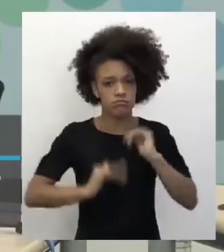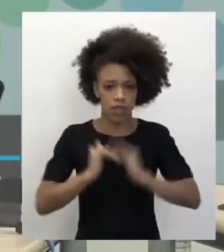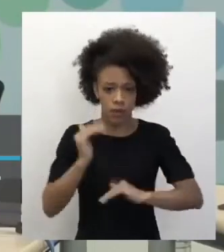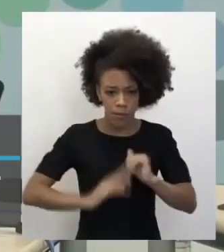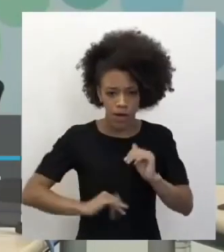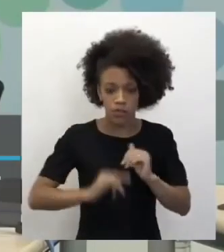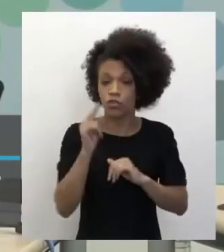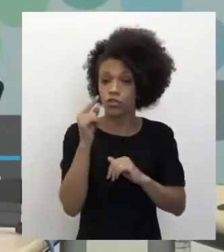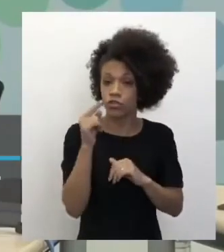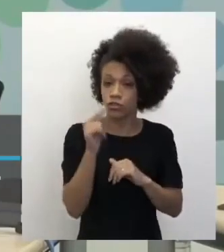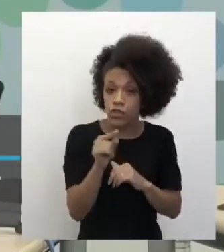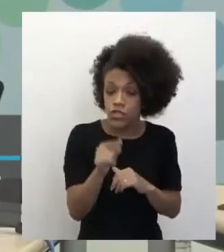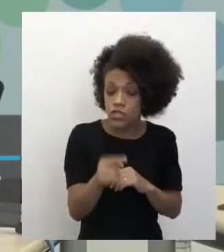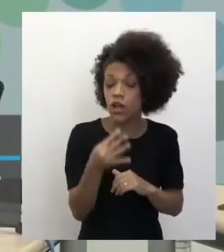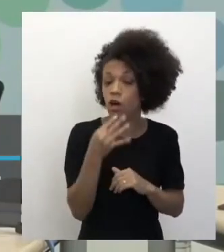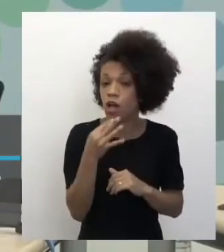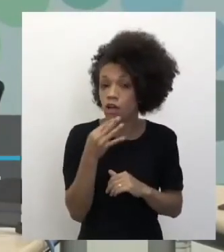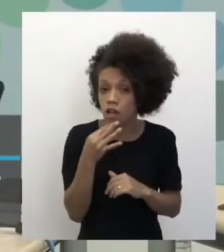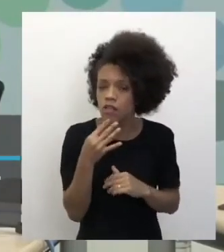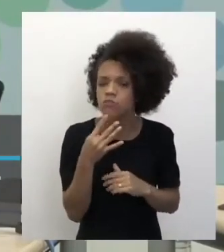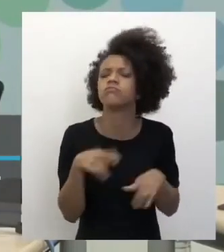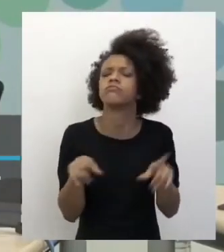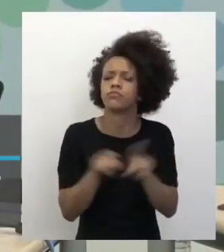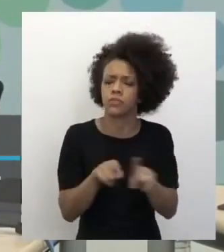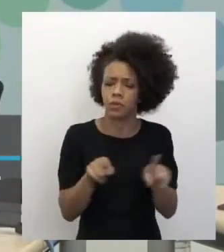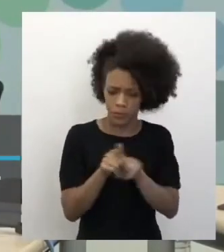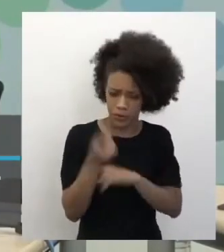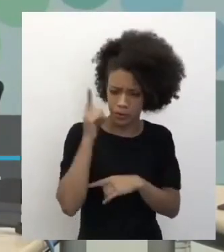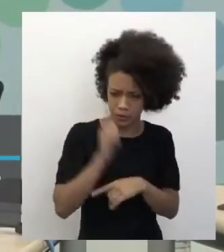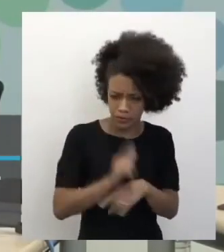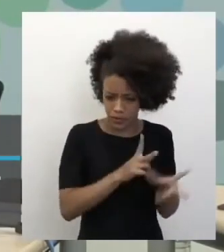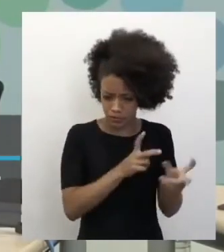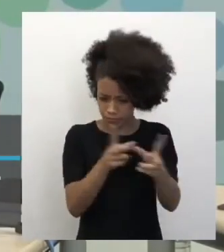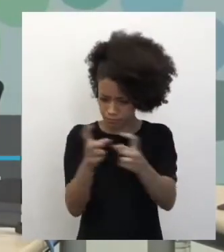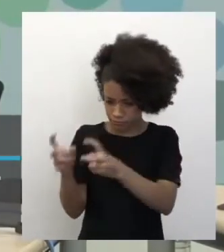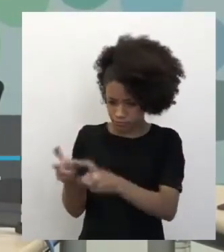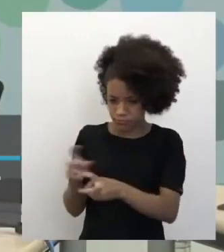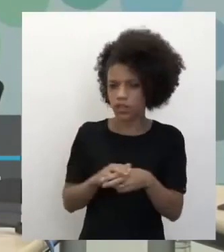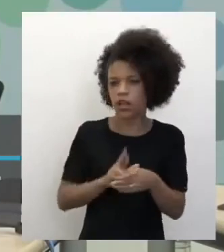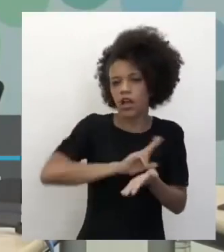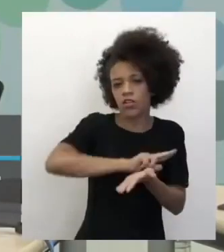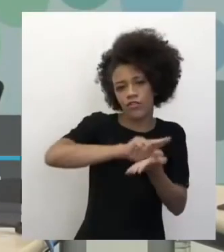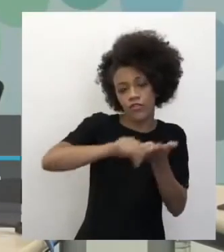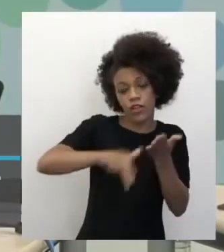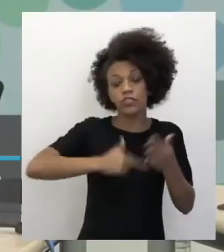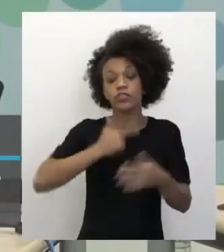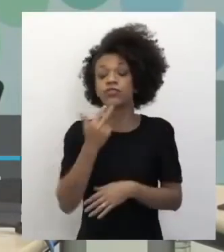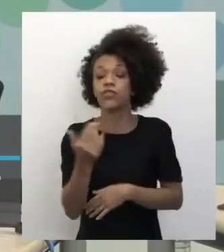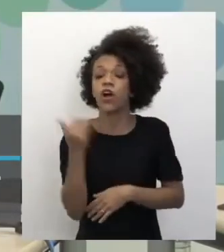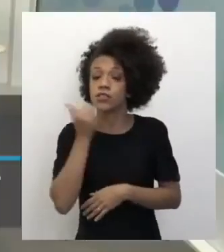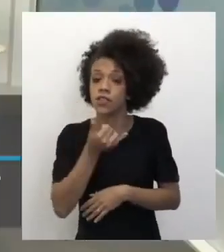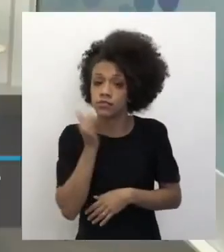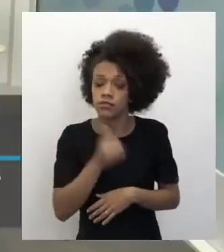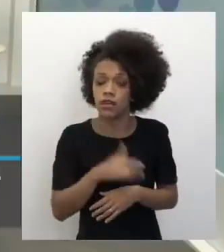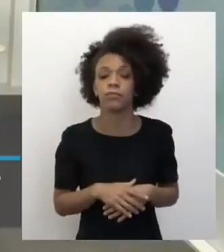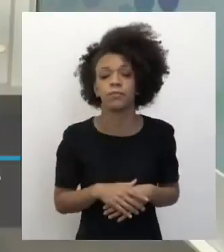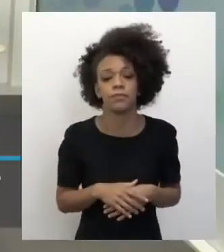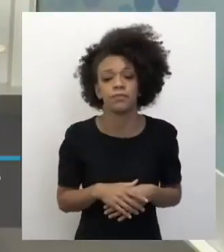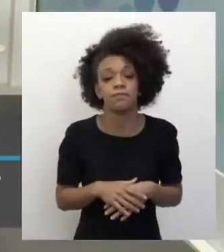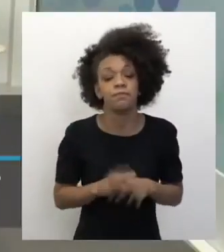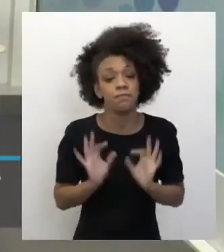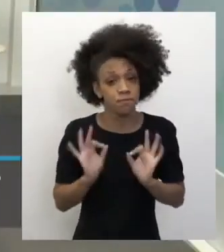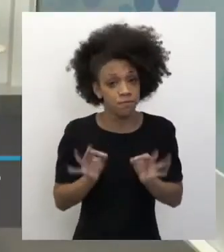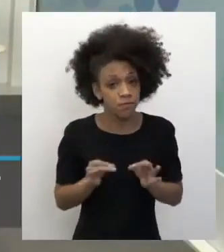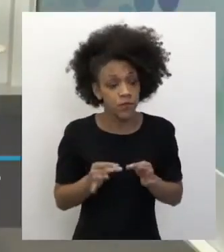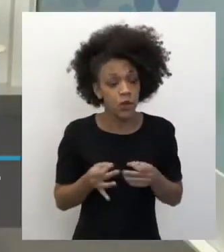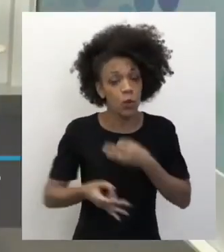que vocês conhecem, vocês também conseguem reconhecer as diferentes vozes. Isso, gente. O